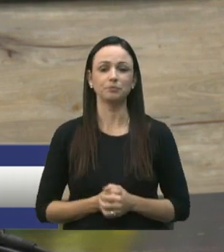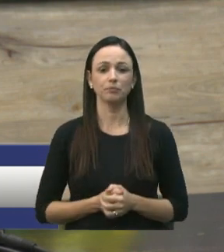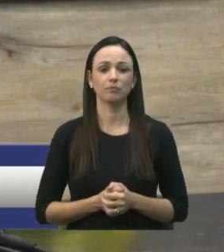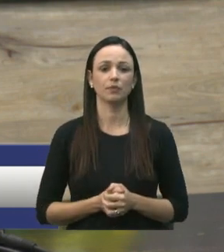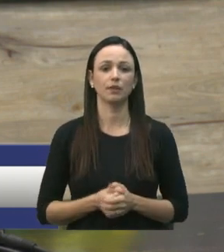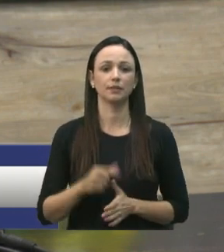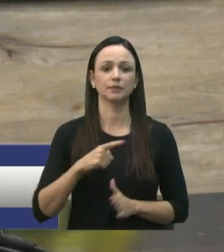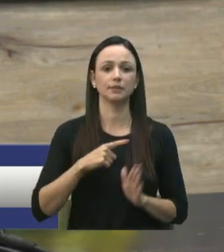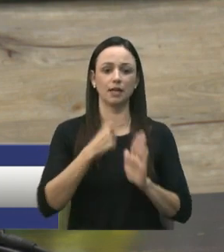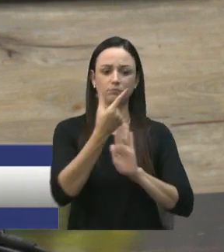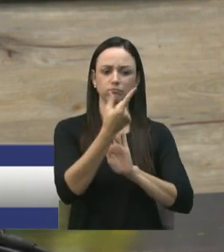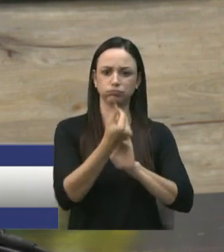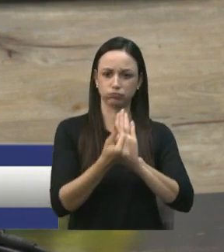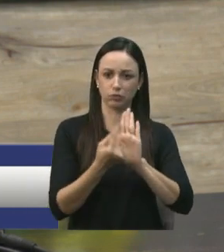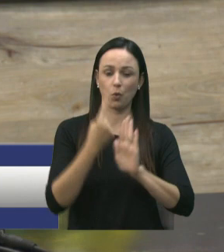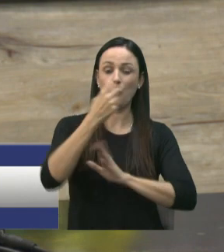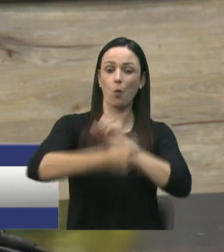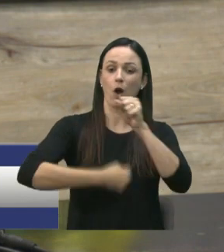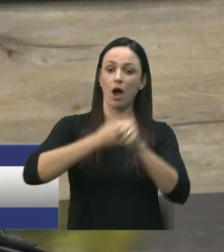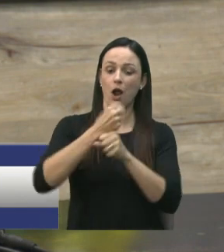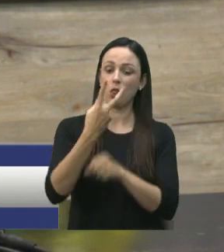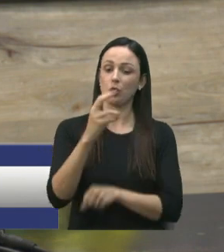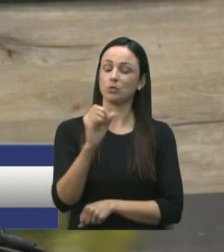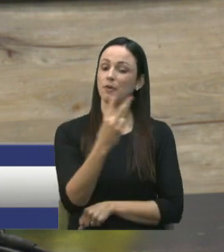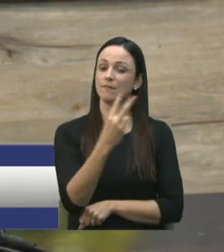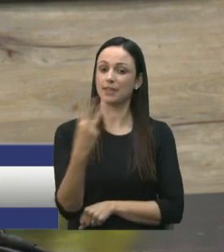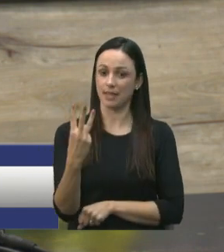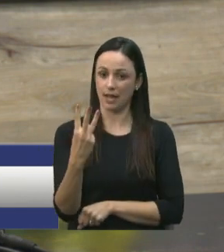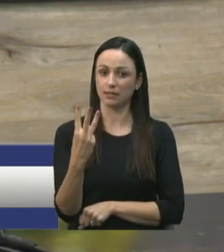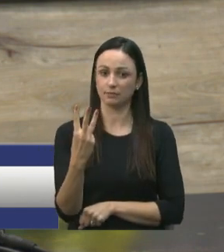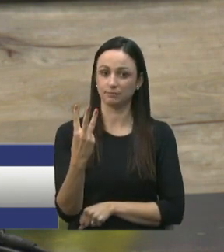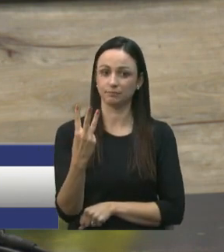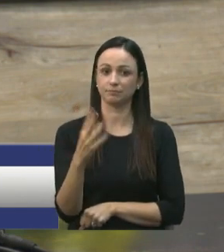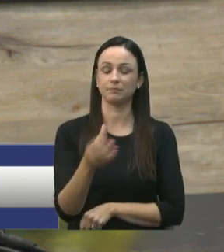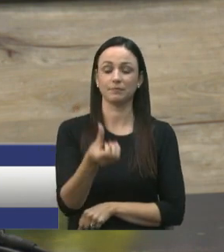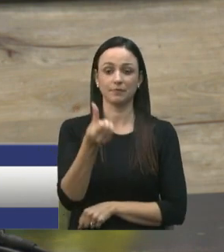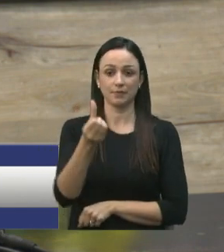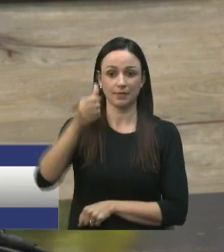temos um orçamento previsto para o ano de 2023 na ordem de R$